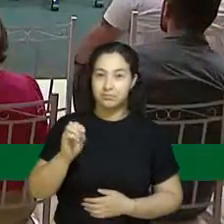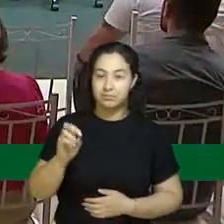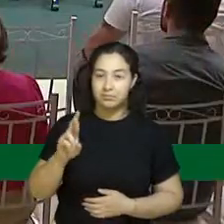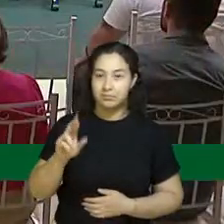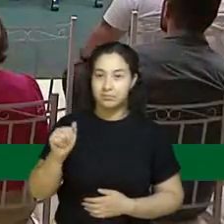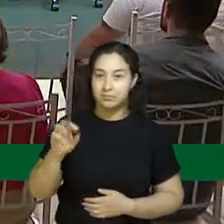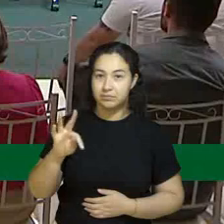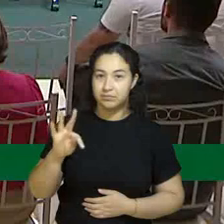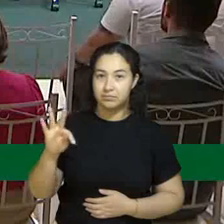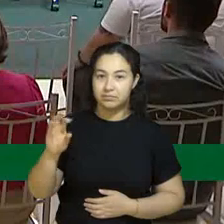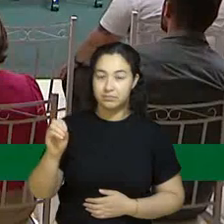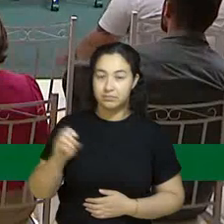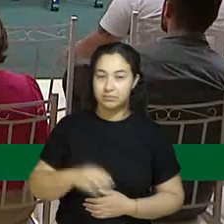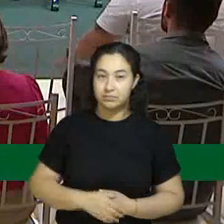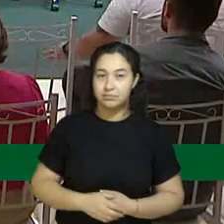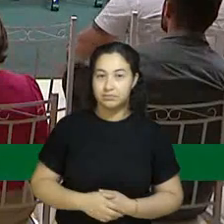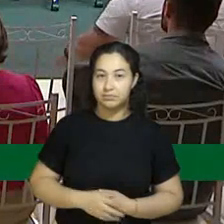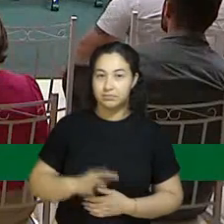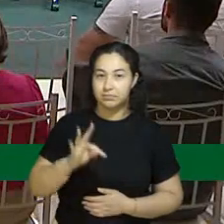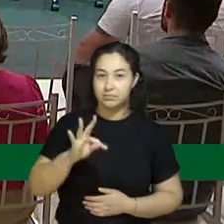Deputado Thiago Zilli.